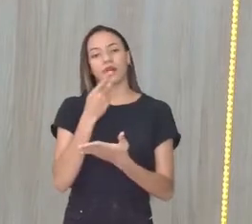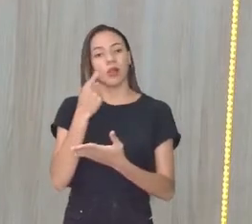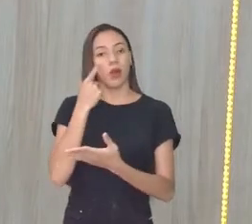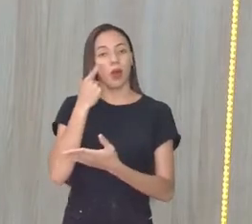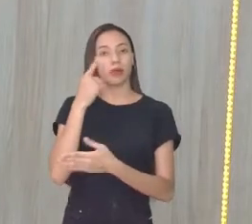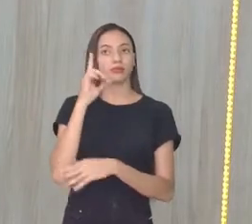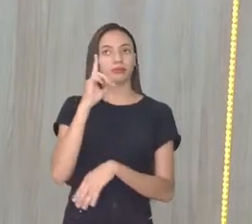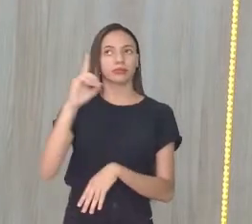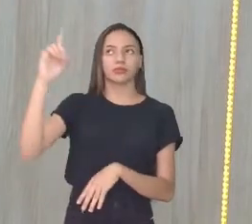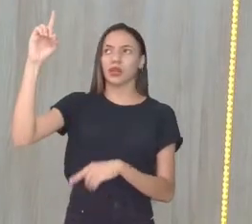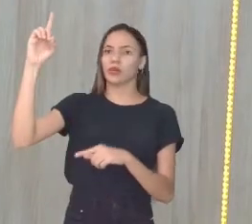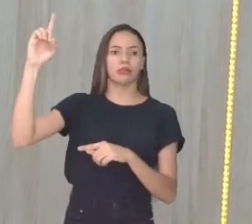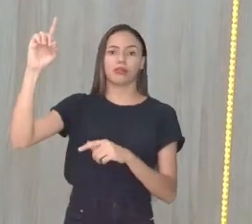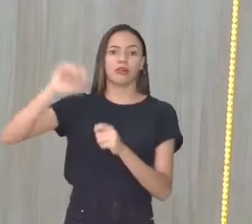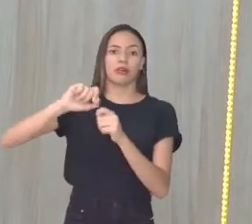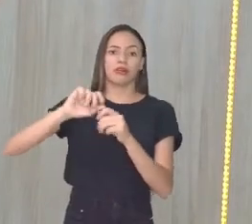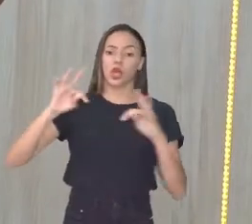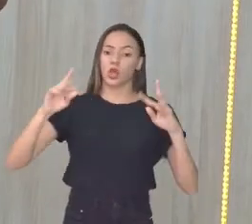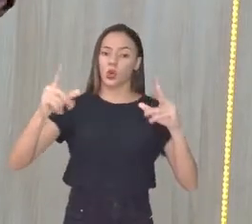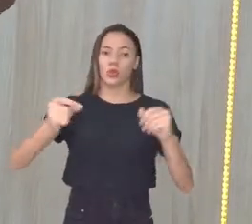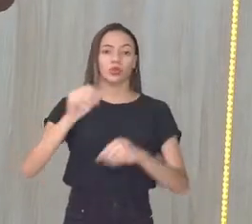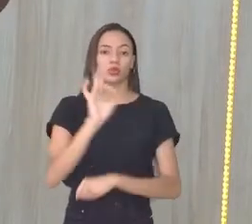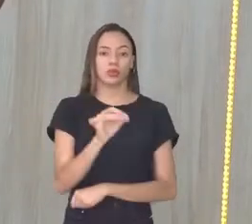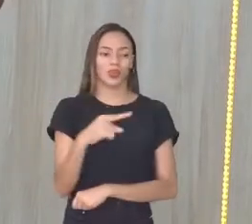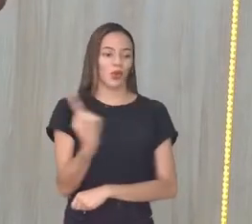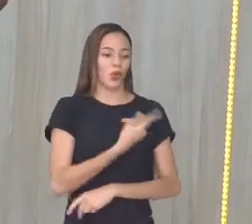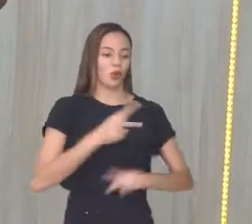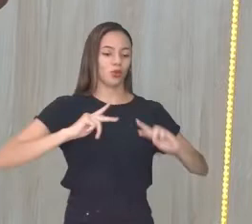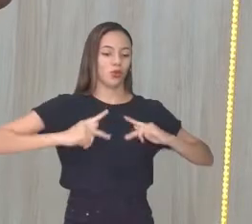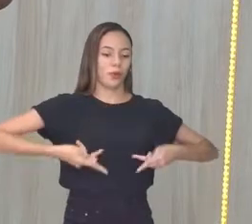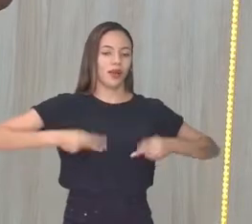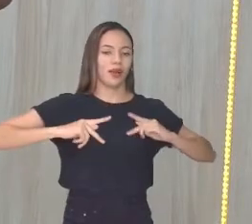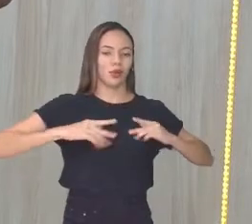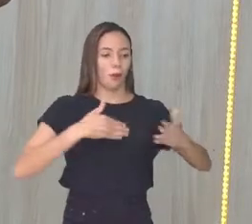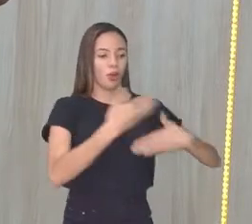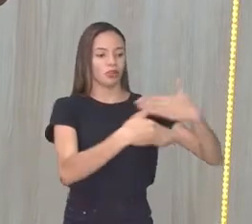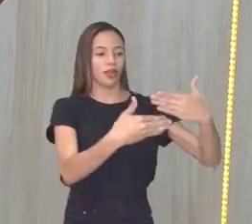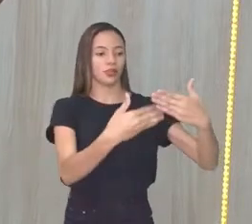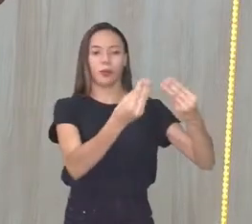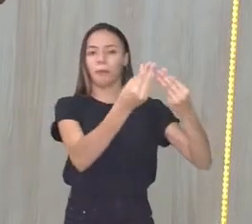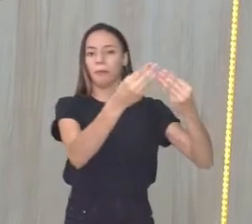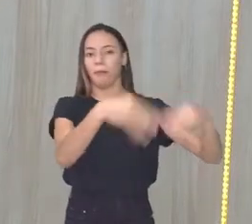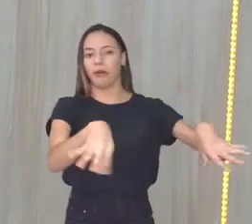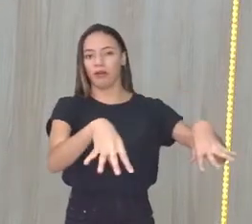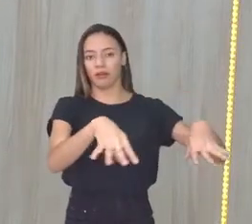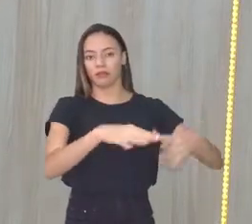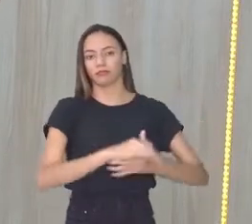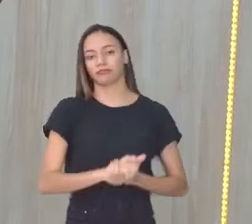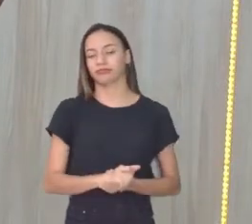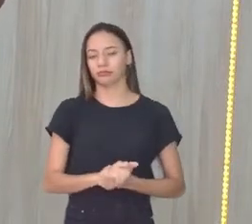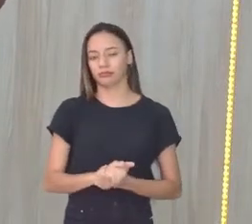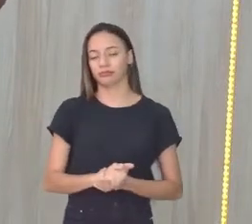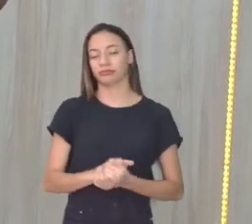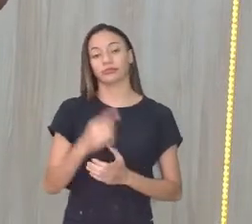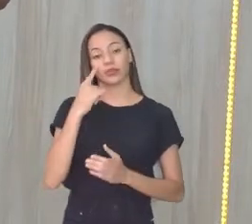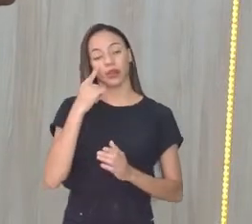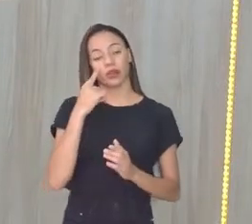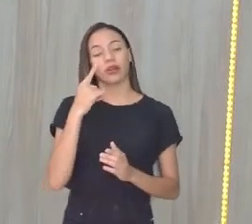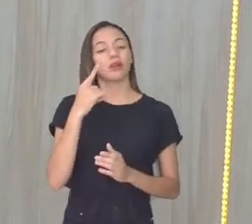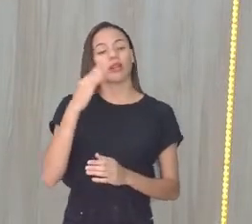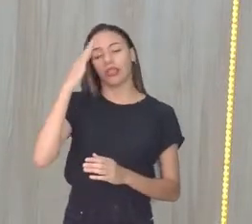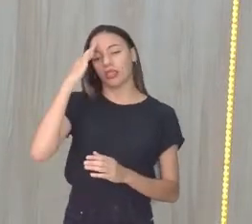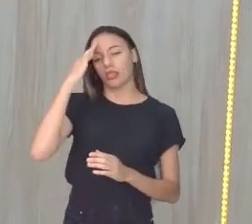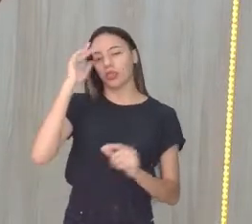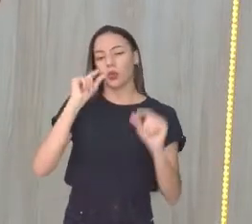Deus faz as coisas certas. A gente é que às vezes atrapalha aí o processo. E aí eu trouxe para a gente entender que